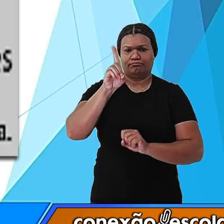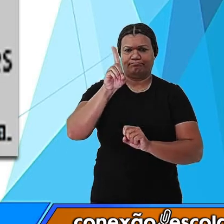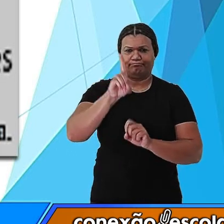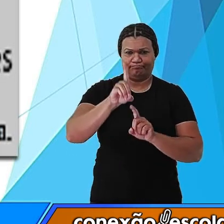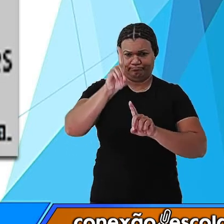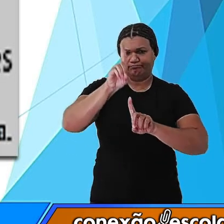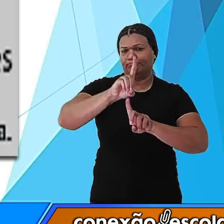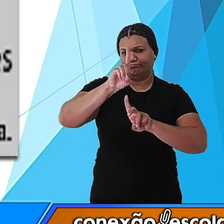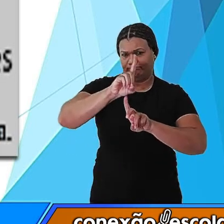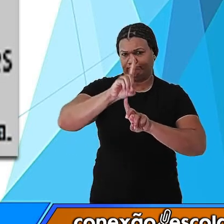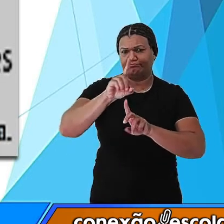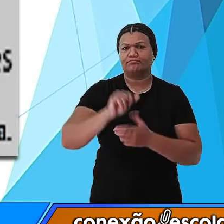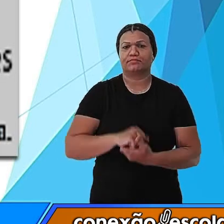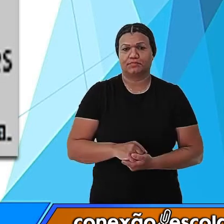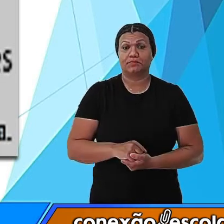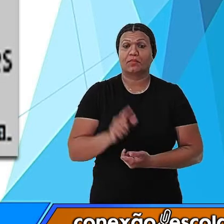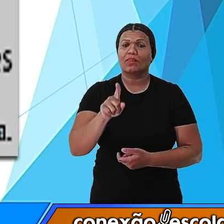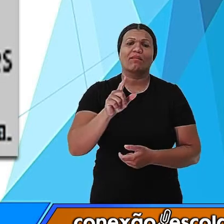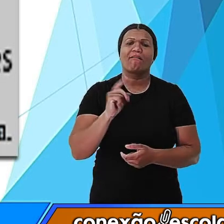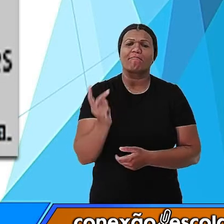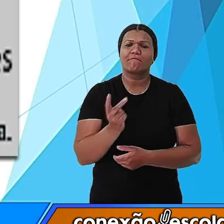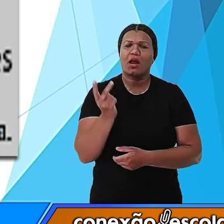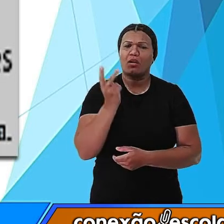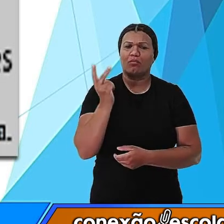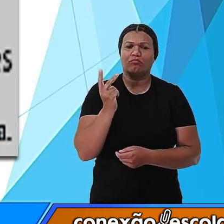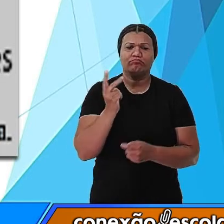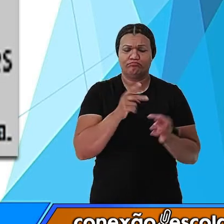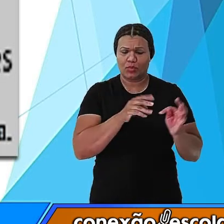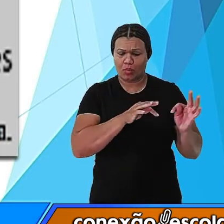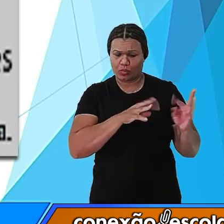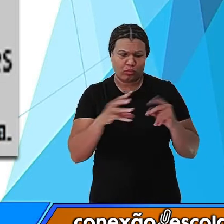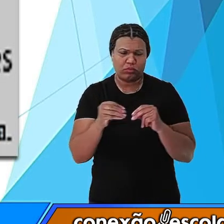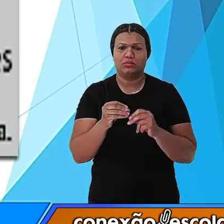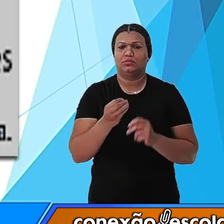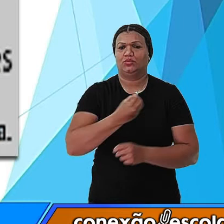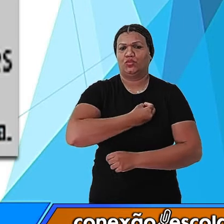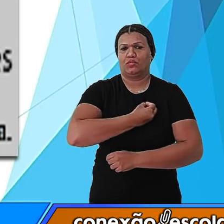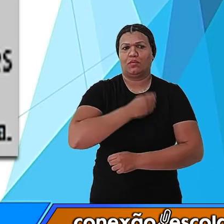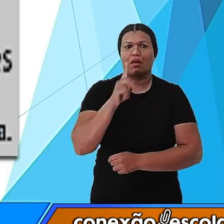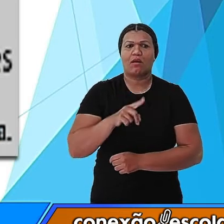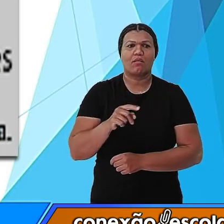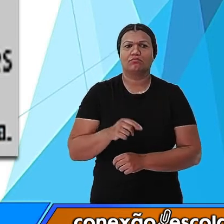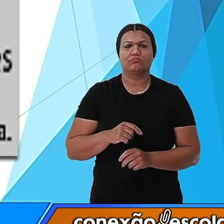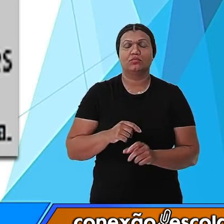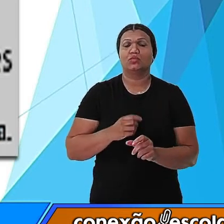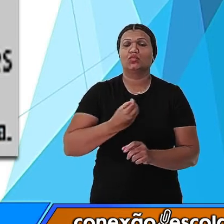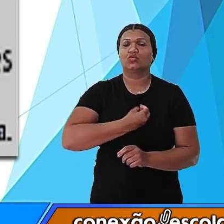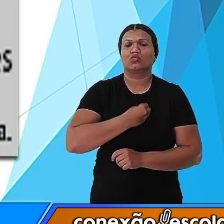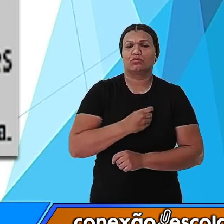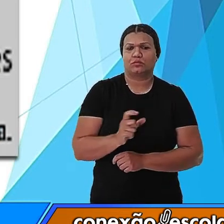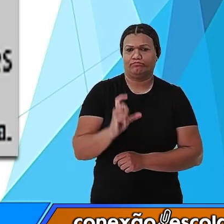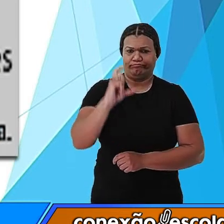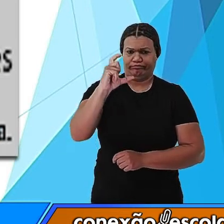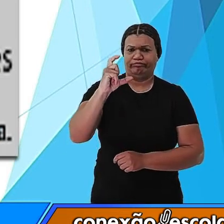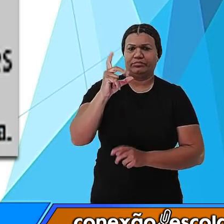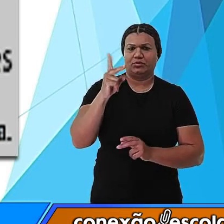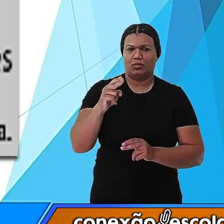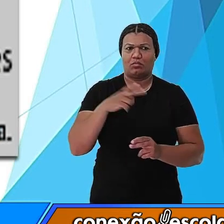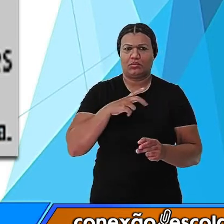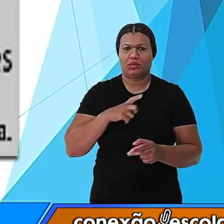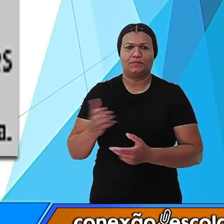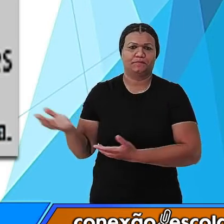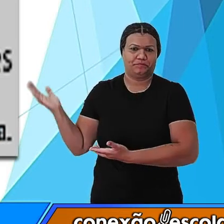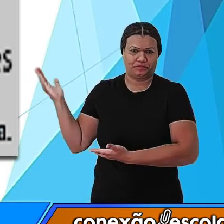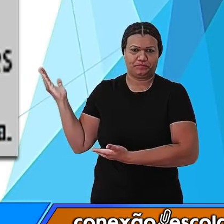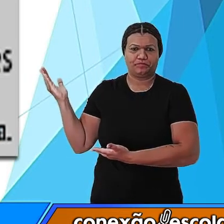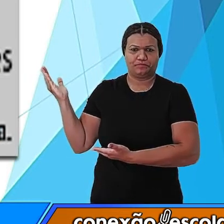O valor absoluto de um número é o próprio algarismo que aparece dentro de